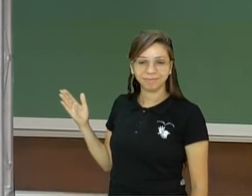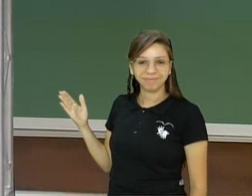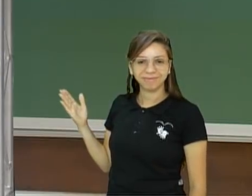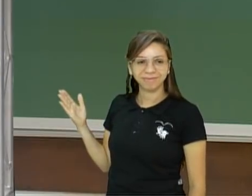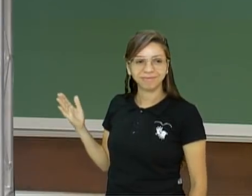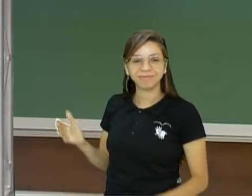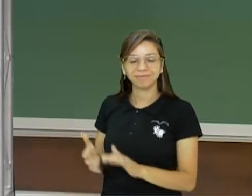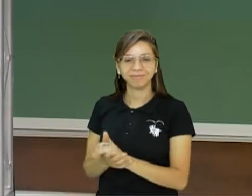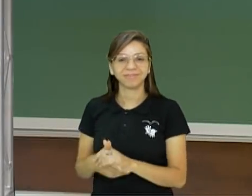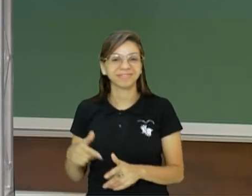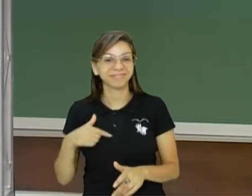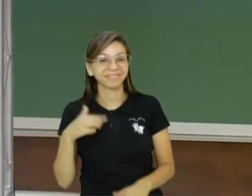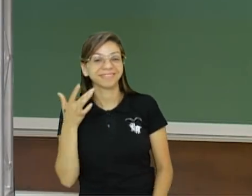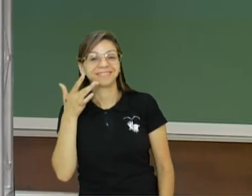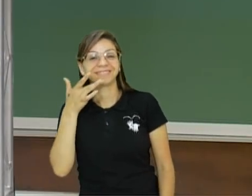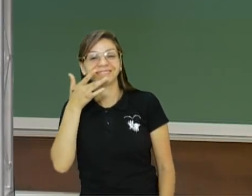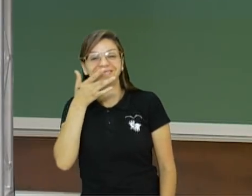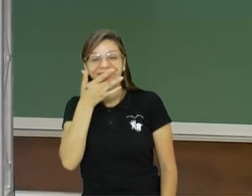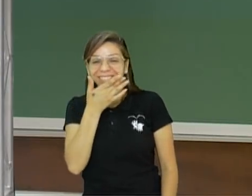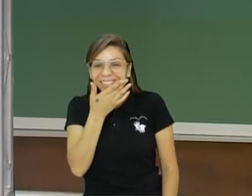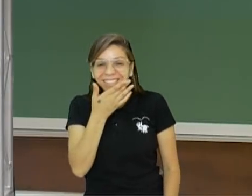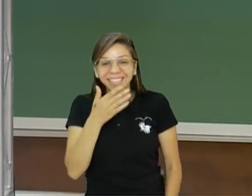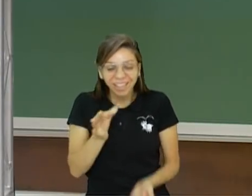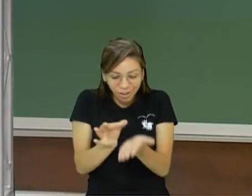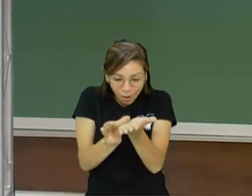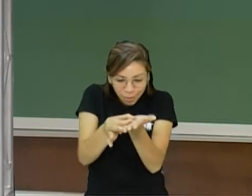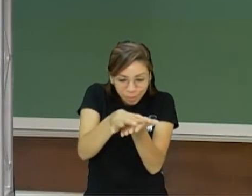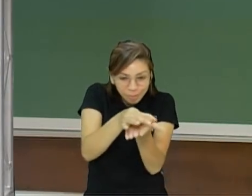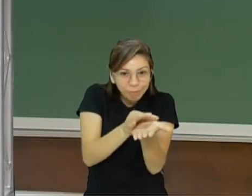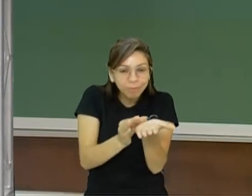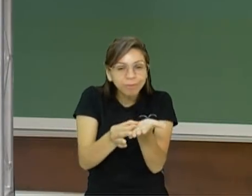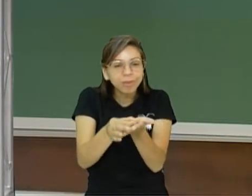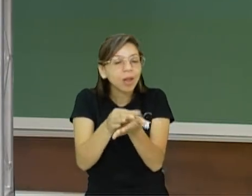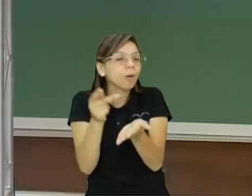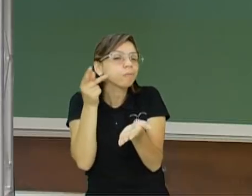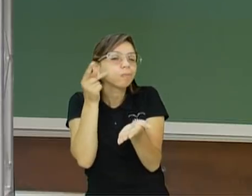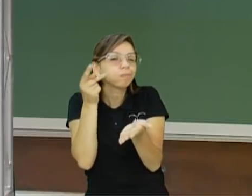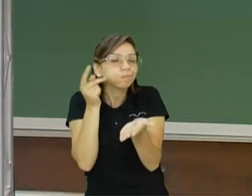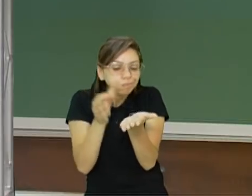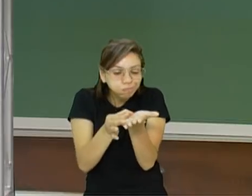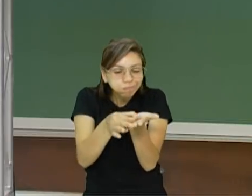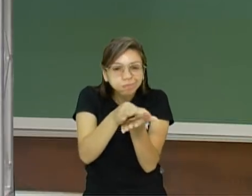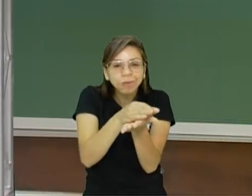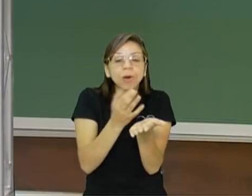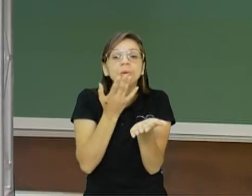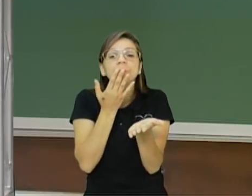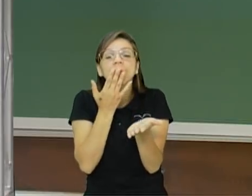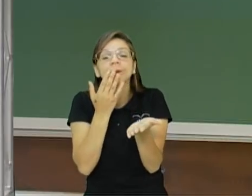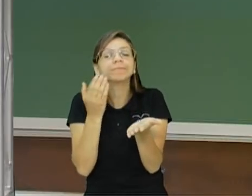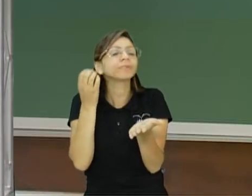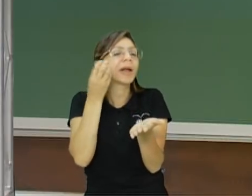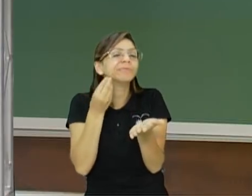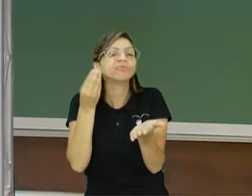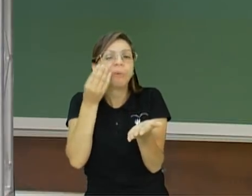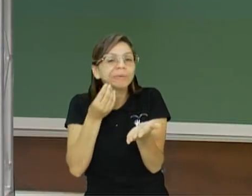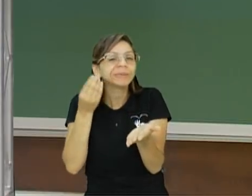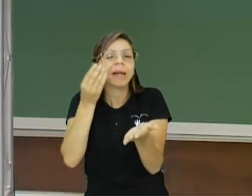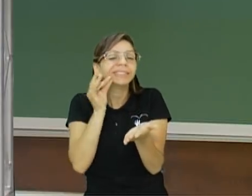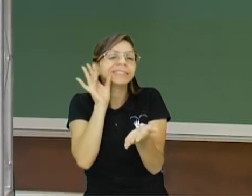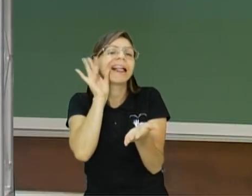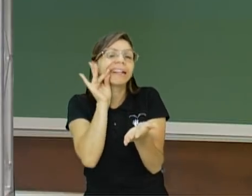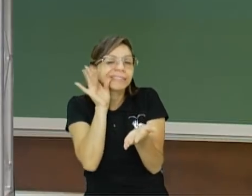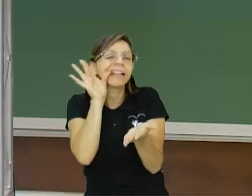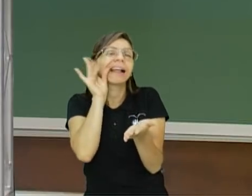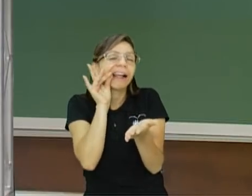com jujuba. Ai, que delícia! Sabe aquela balinha de goma que a gente come e fica tudo grudado nos dentes para a gente